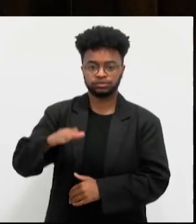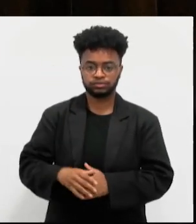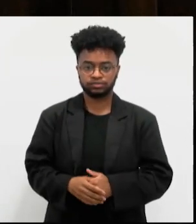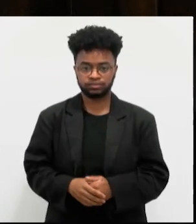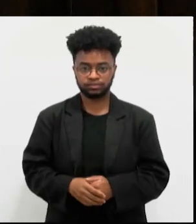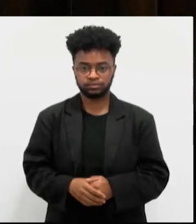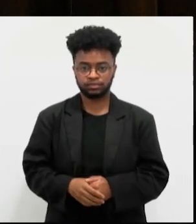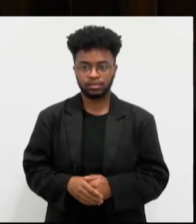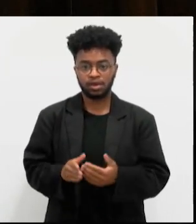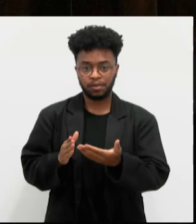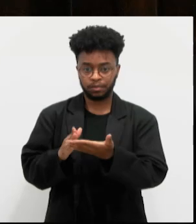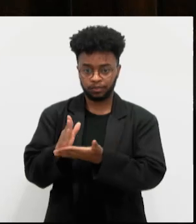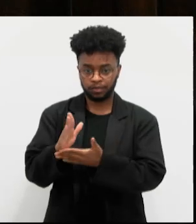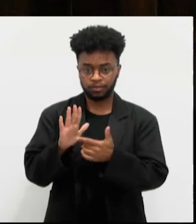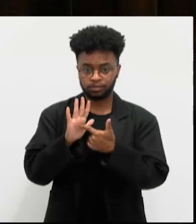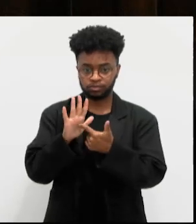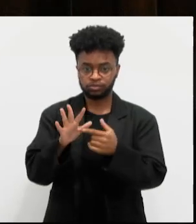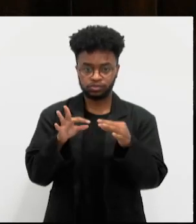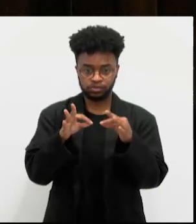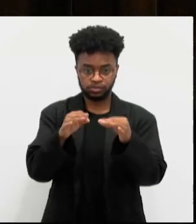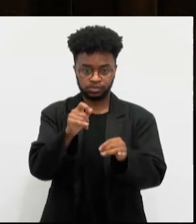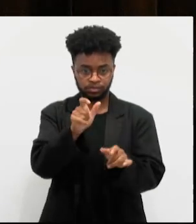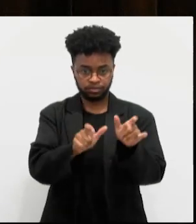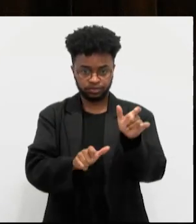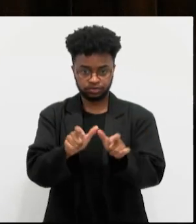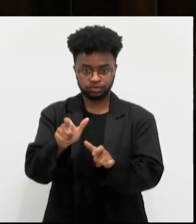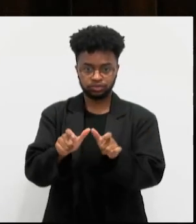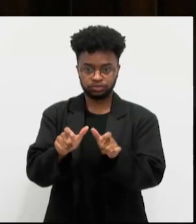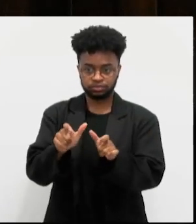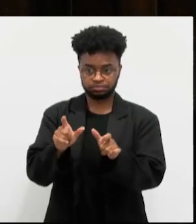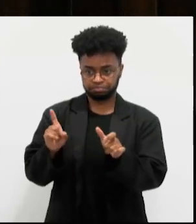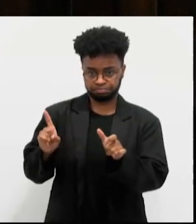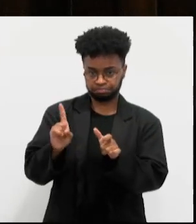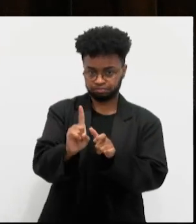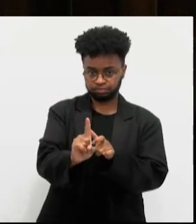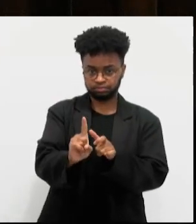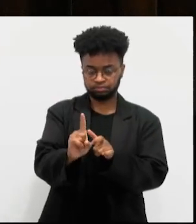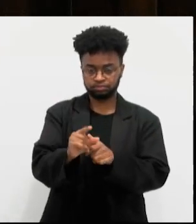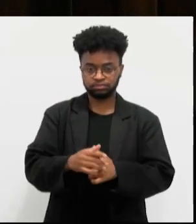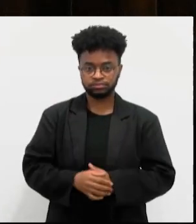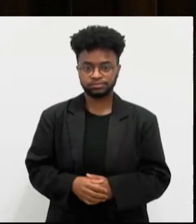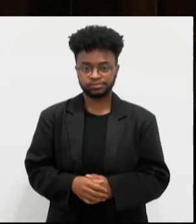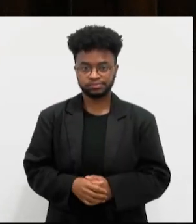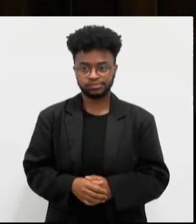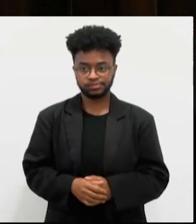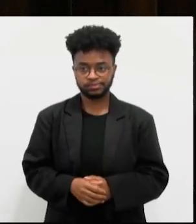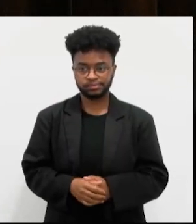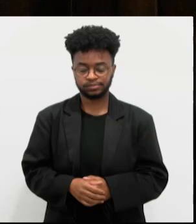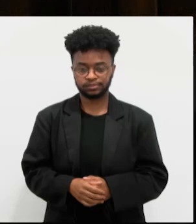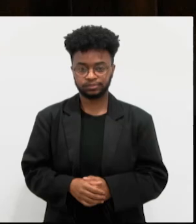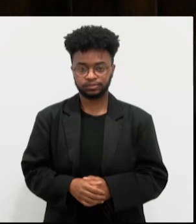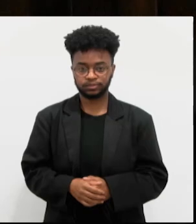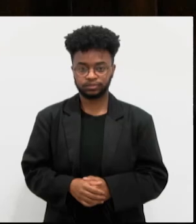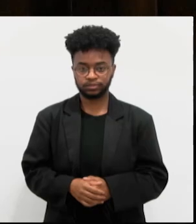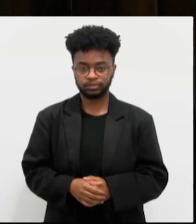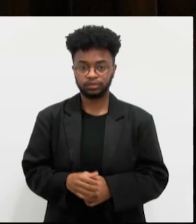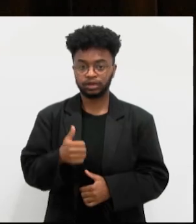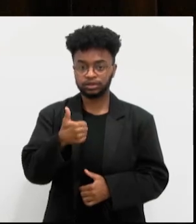com todos os que se apresentaram. Então, todos se apresentaram. Se apresentaram quem?